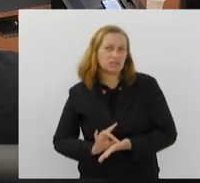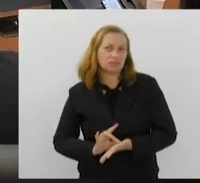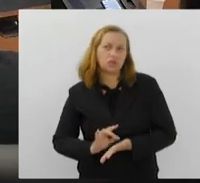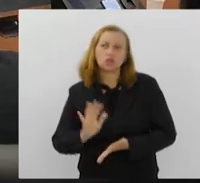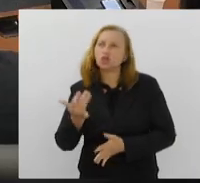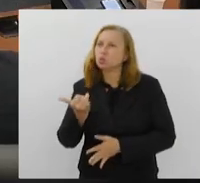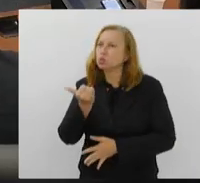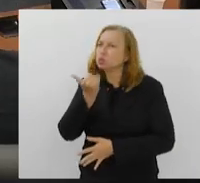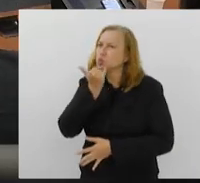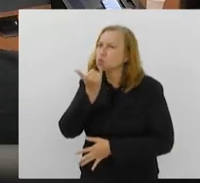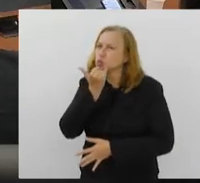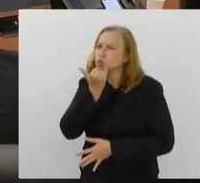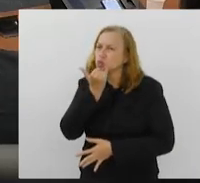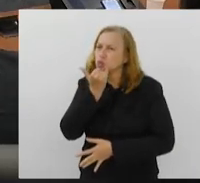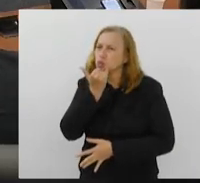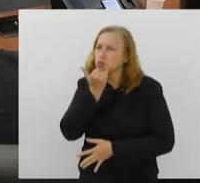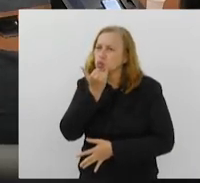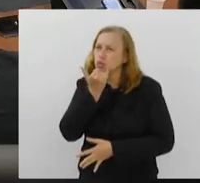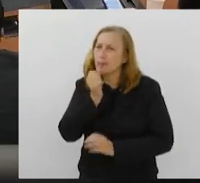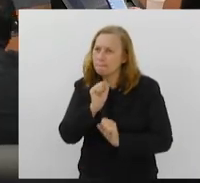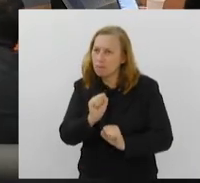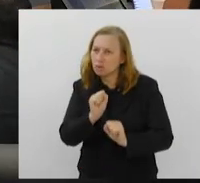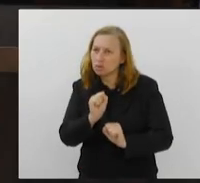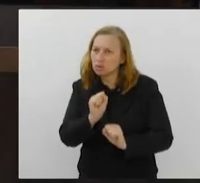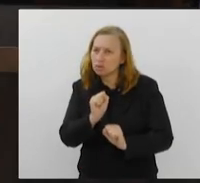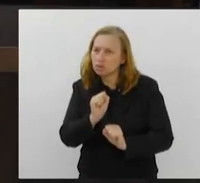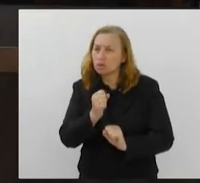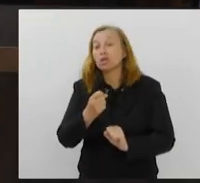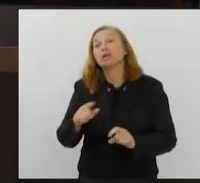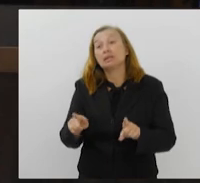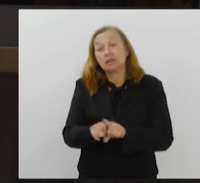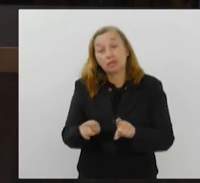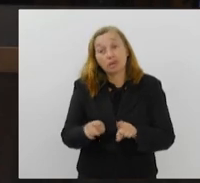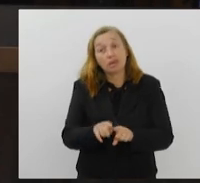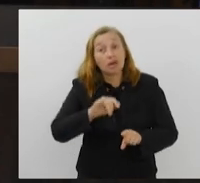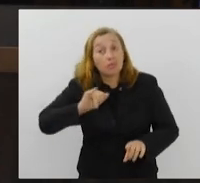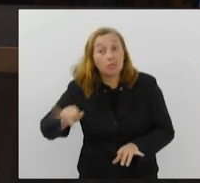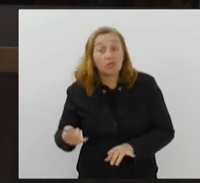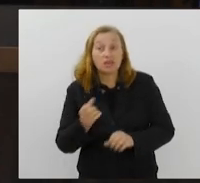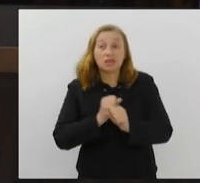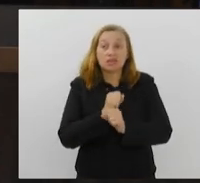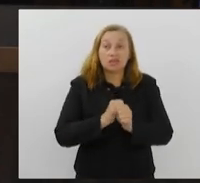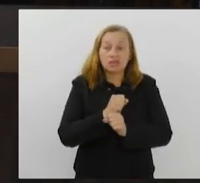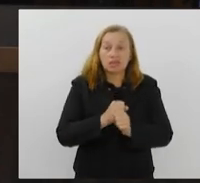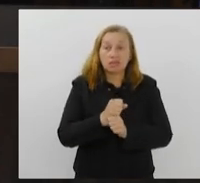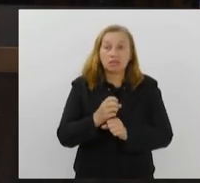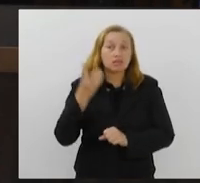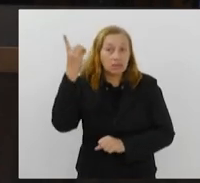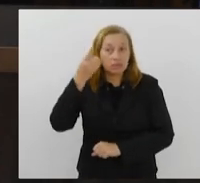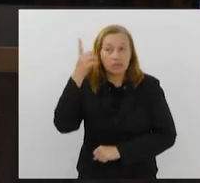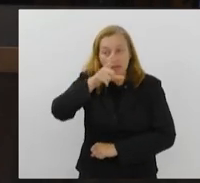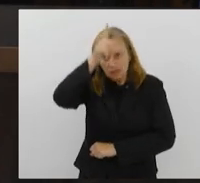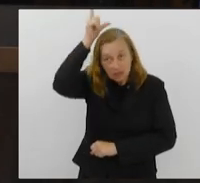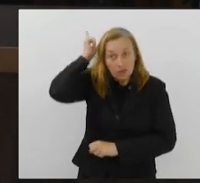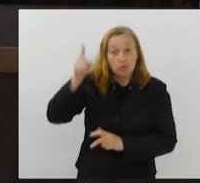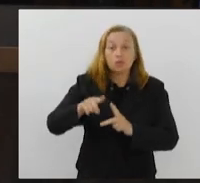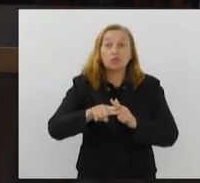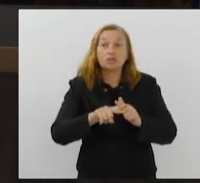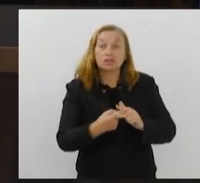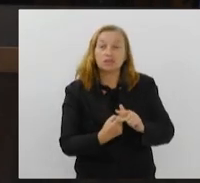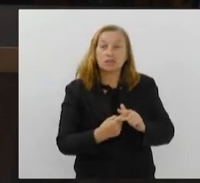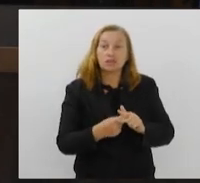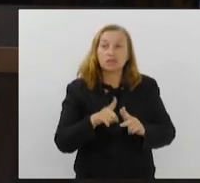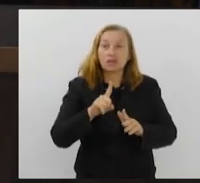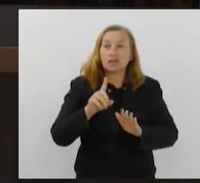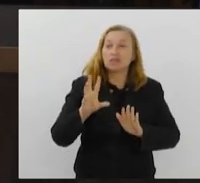desculpe, posso? Claro. Também nós temos que aproveitar esse ano, Antônio Luiz Paulo, para que a gente possa reajustar essa